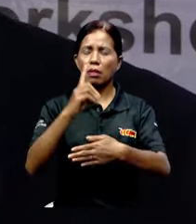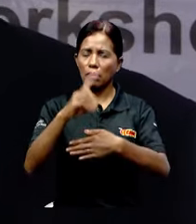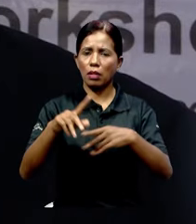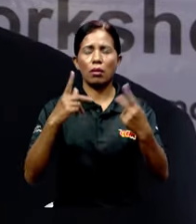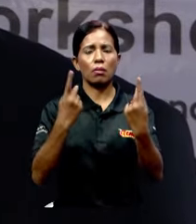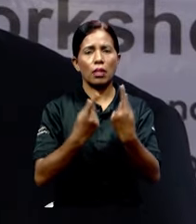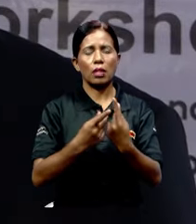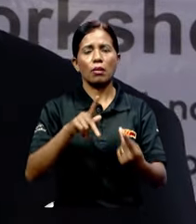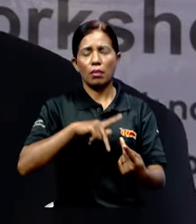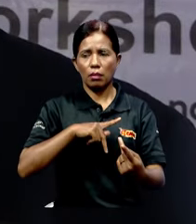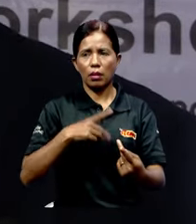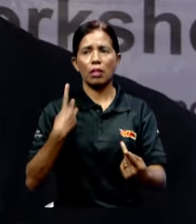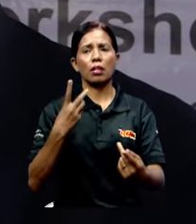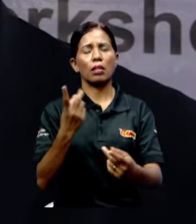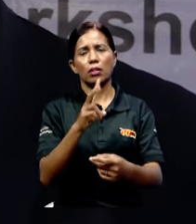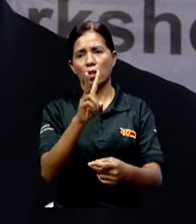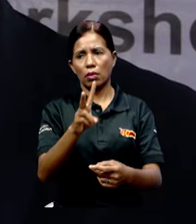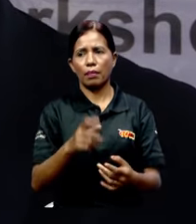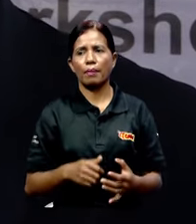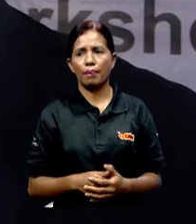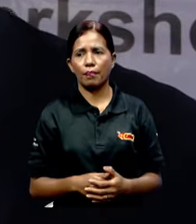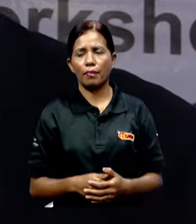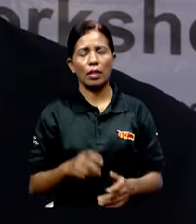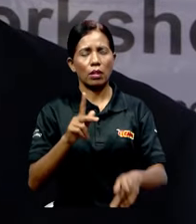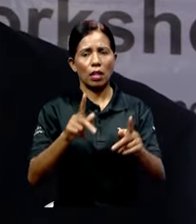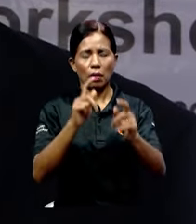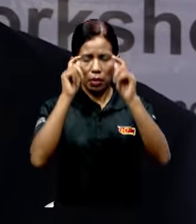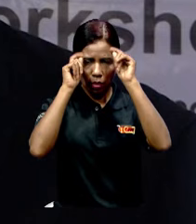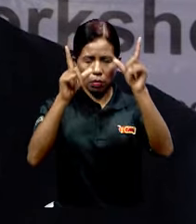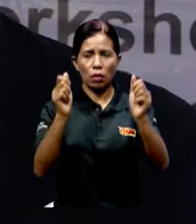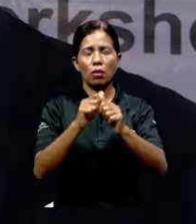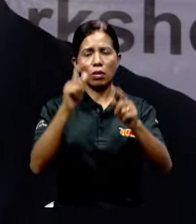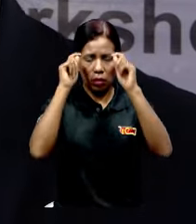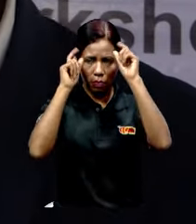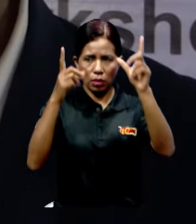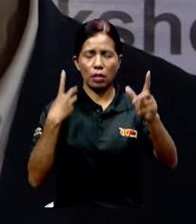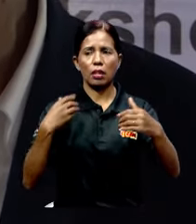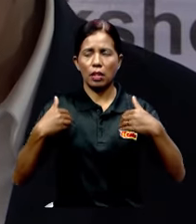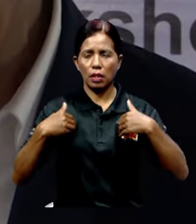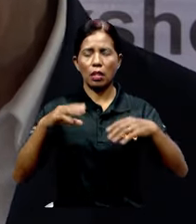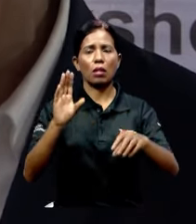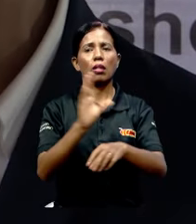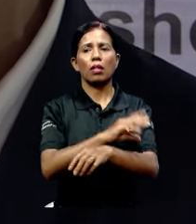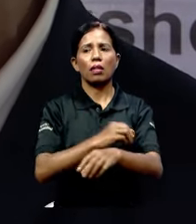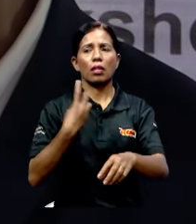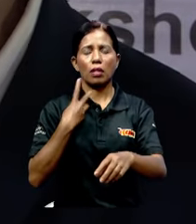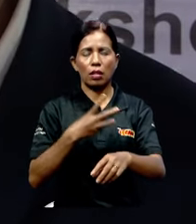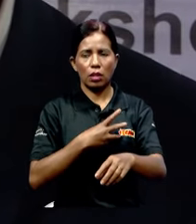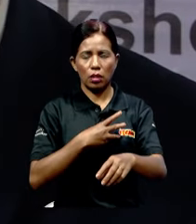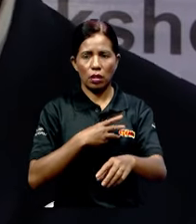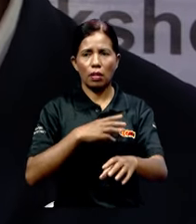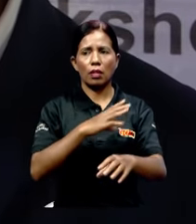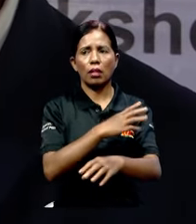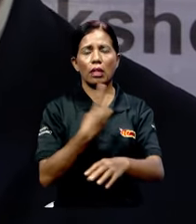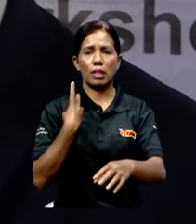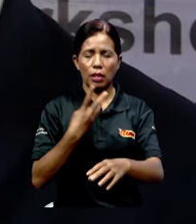halo comércio se. Laos itane rua, Laos Timor ou Timor Mesa. Tamba, e comércio doméstico, e ta comércio regional,